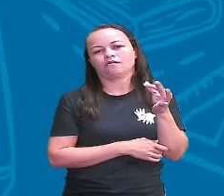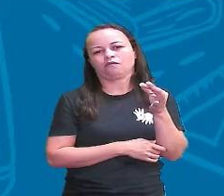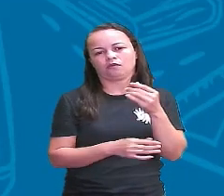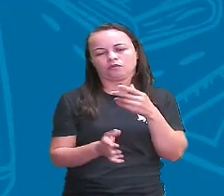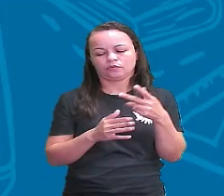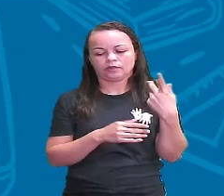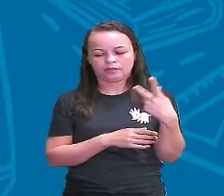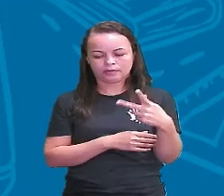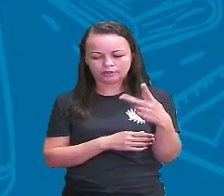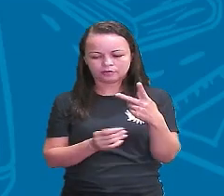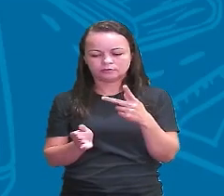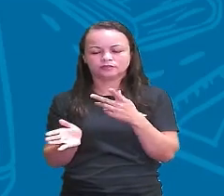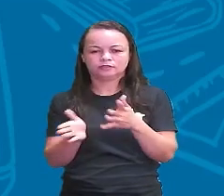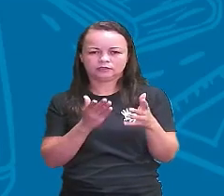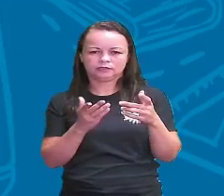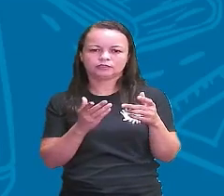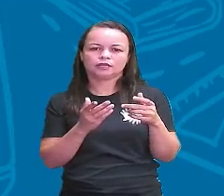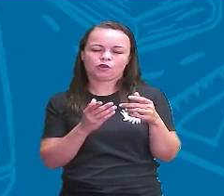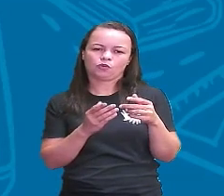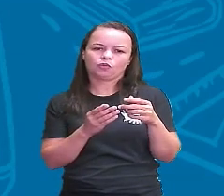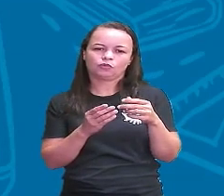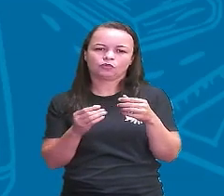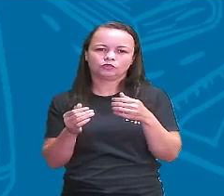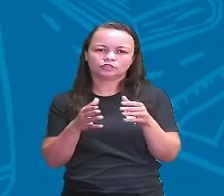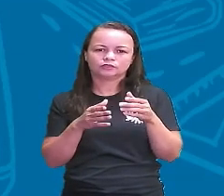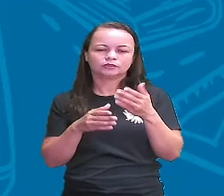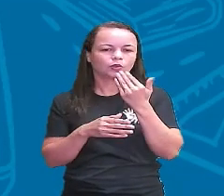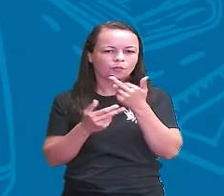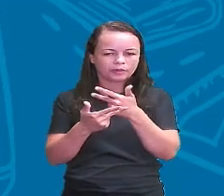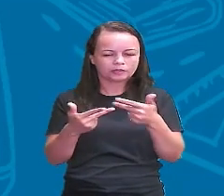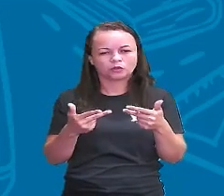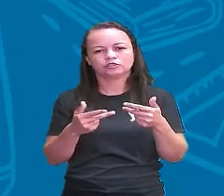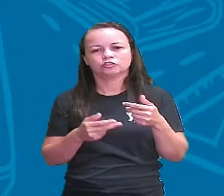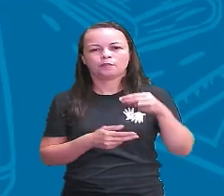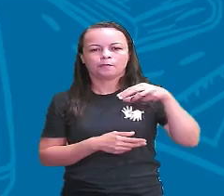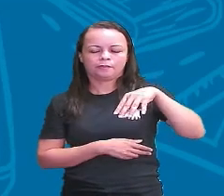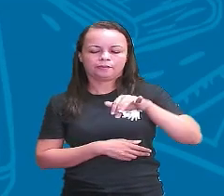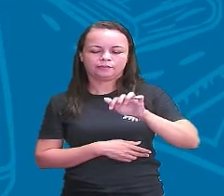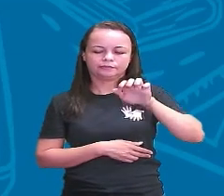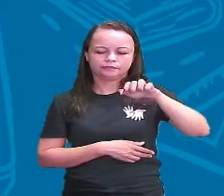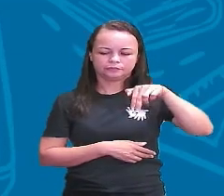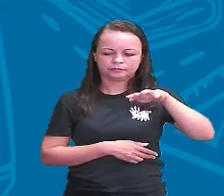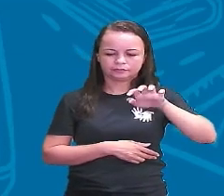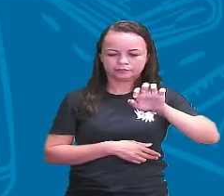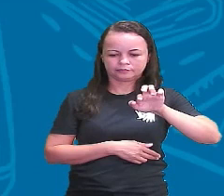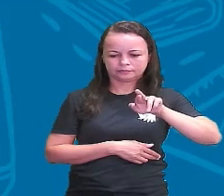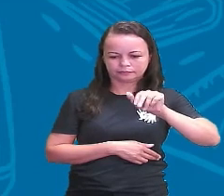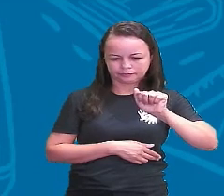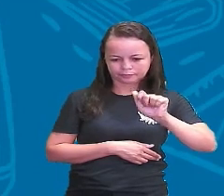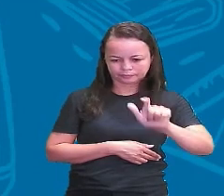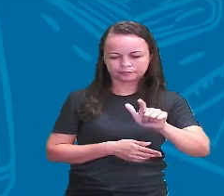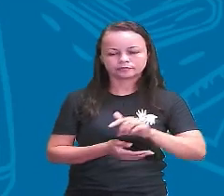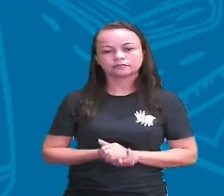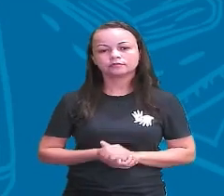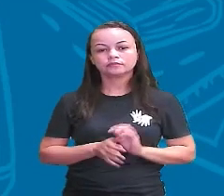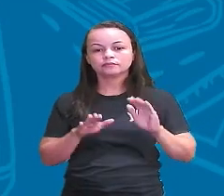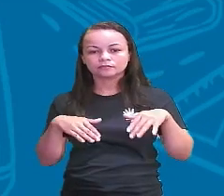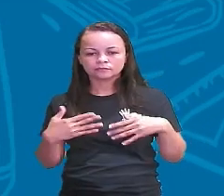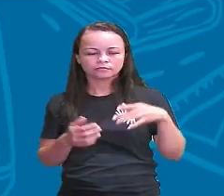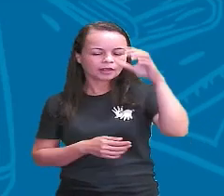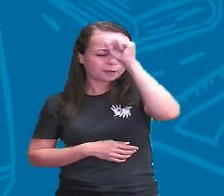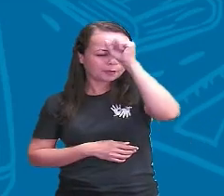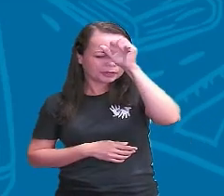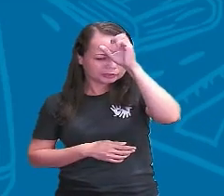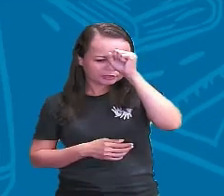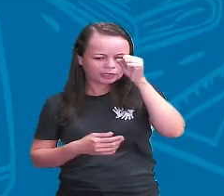aí alimentos de origem mineral. Portanto, a gente aprendeu aqui na nossa aula que nós temos os alimentos de